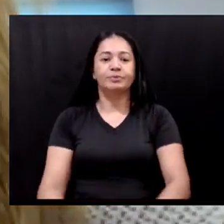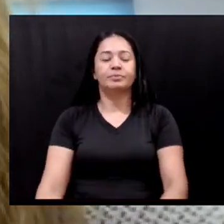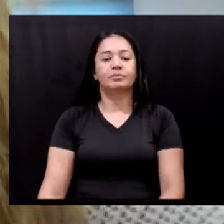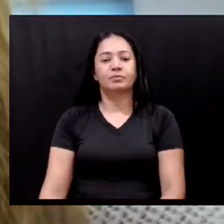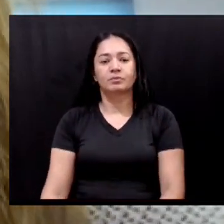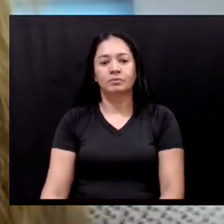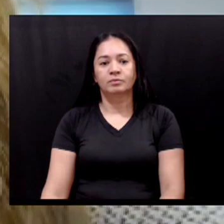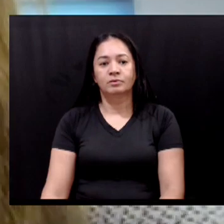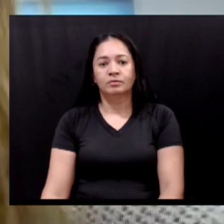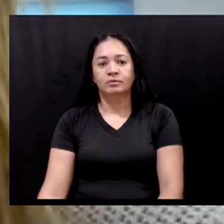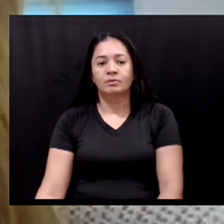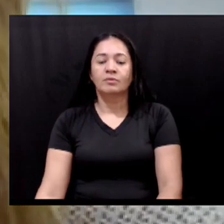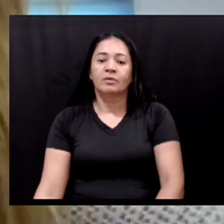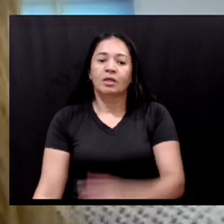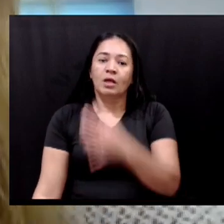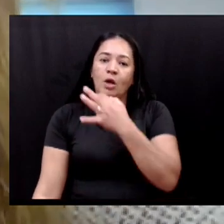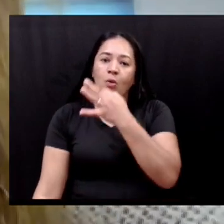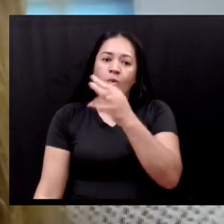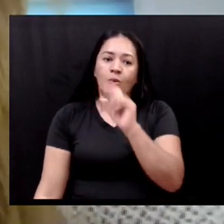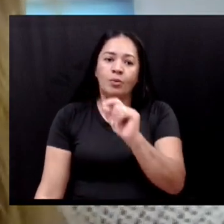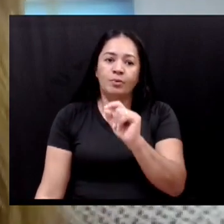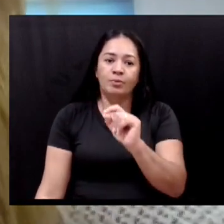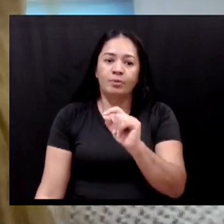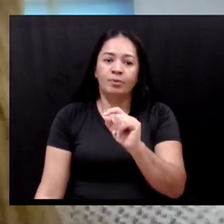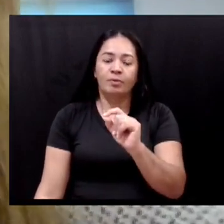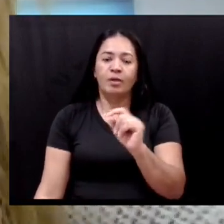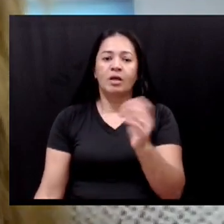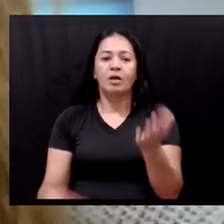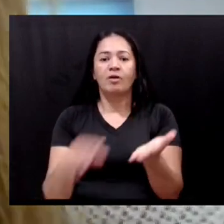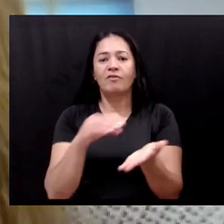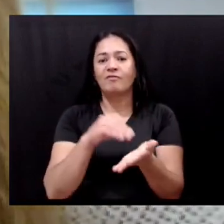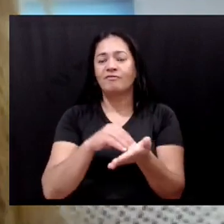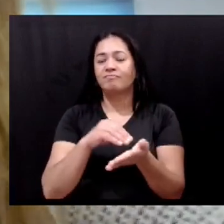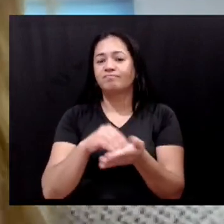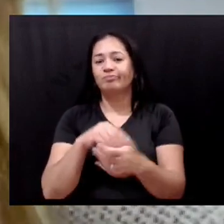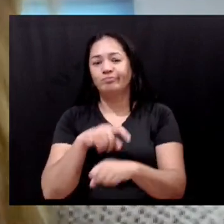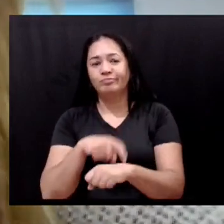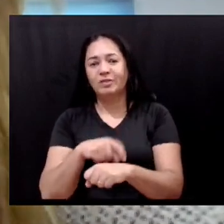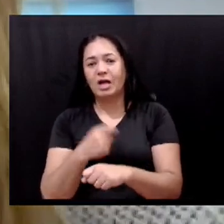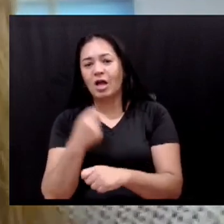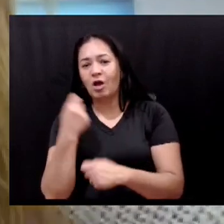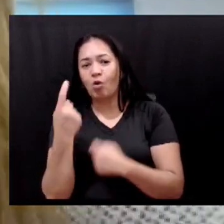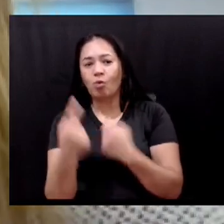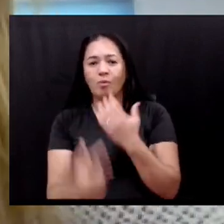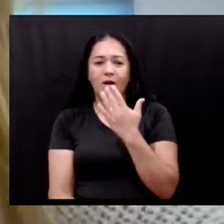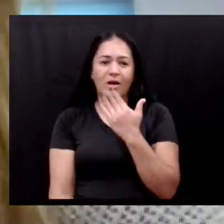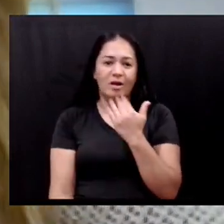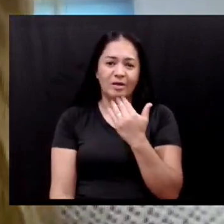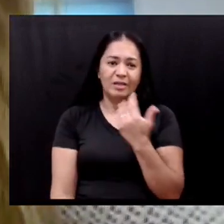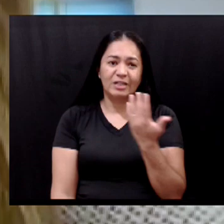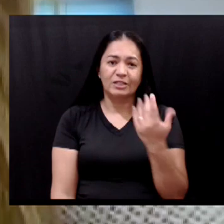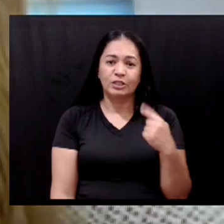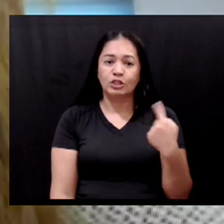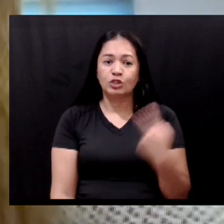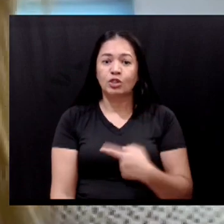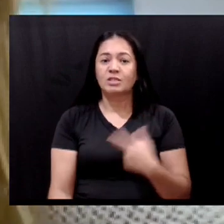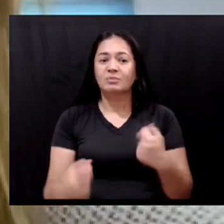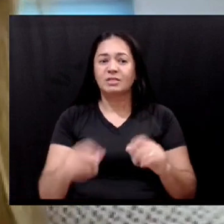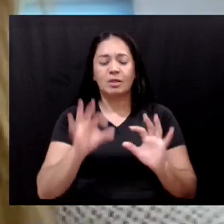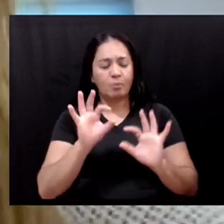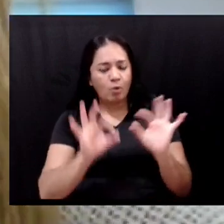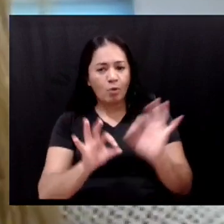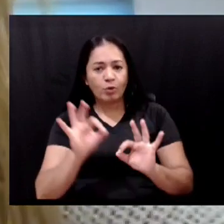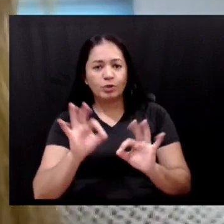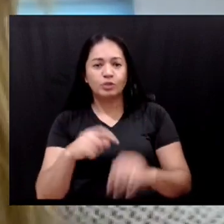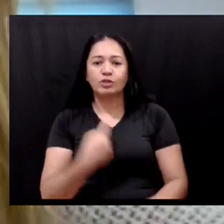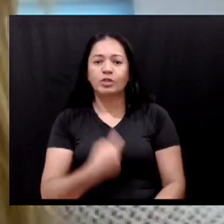por conta da falta de tempo, a alimentação é muito importante a gente se organizar. A gente sabe que os pais trabalham fora, eu também